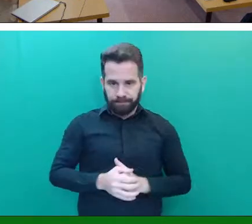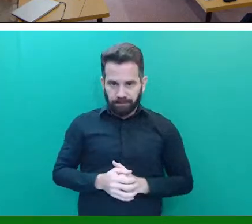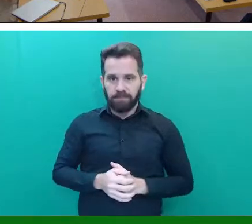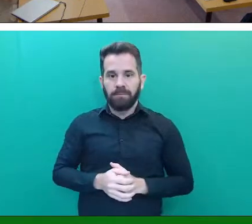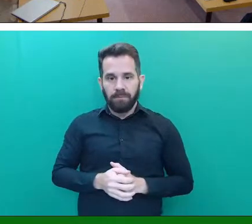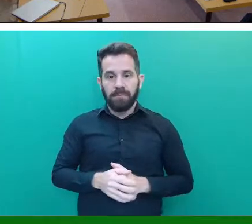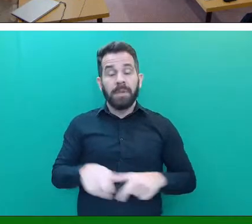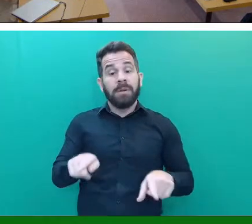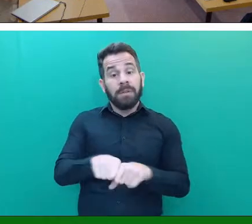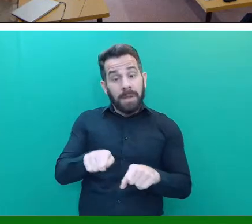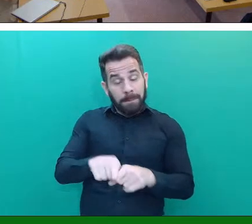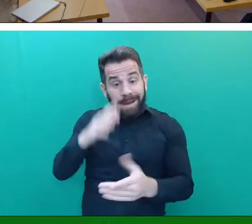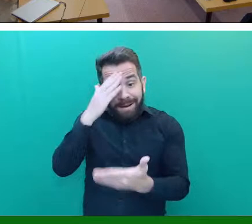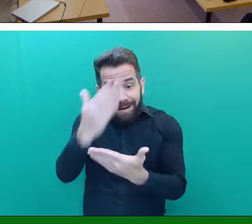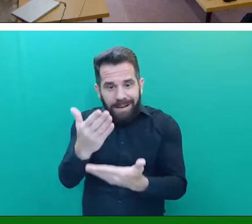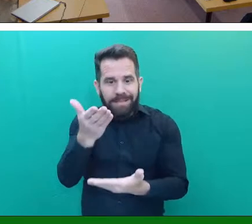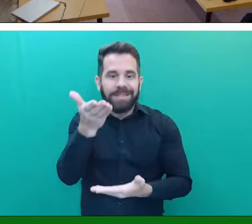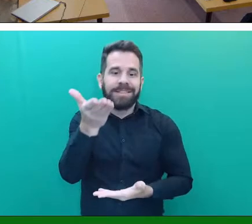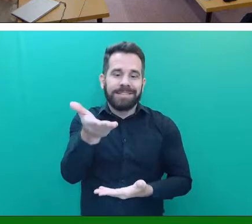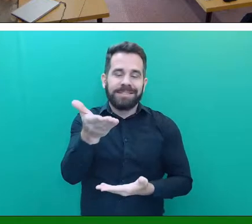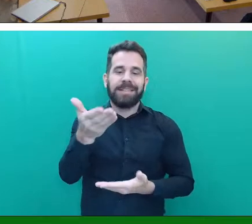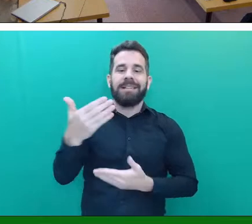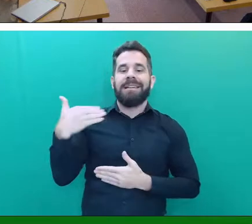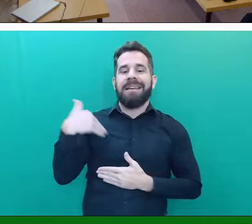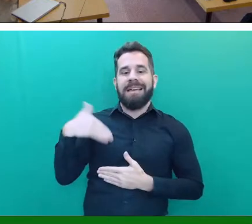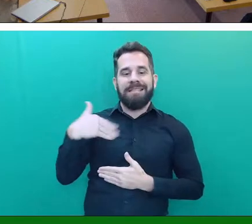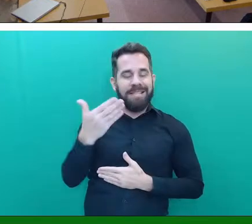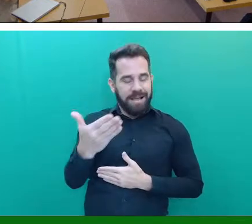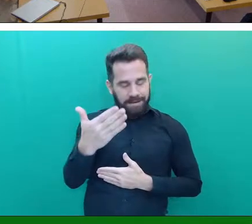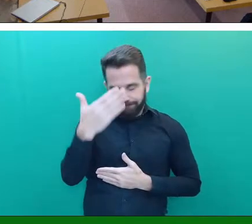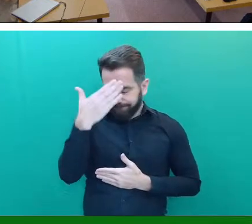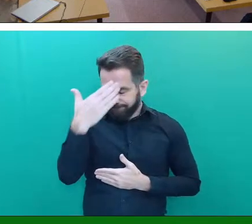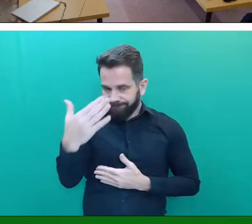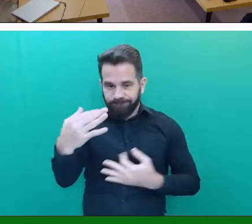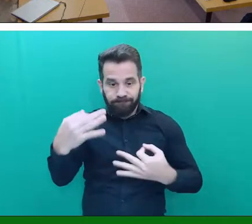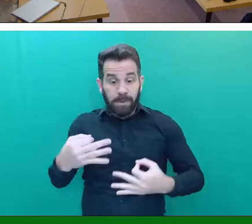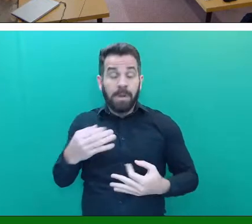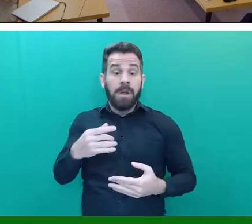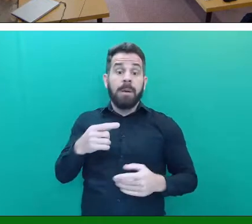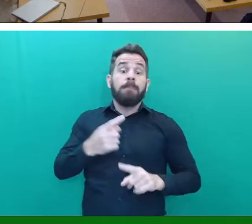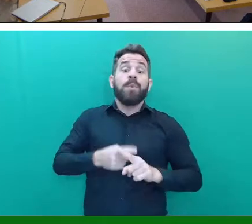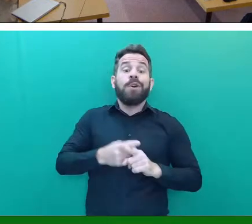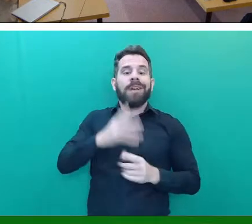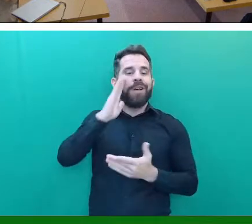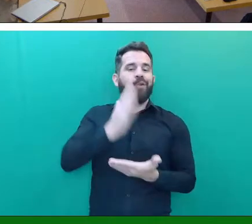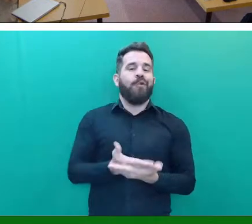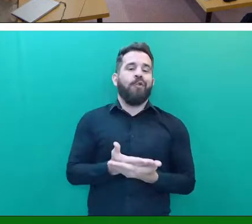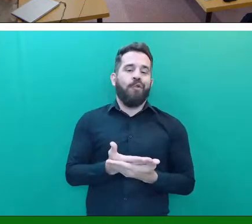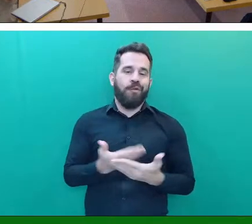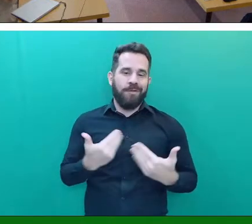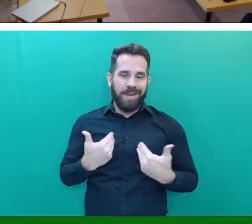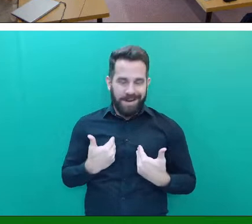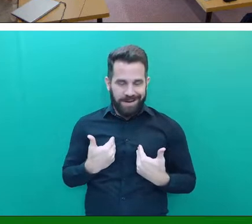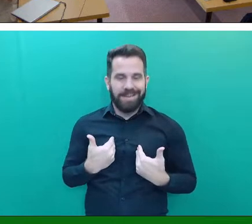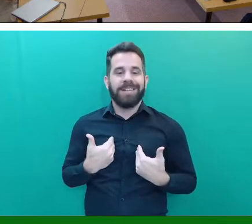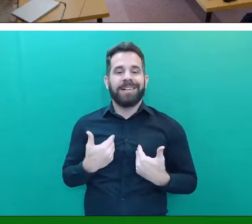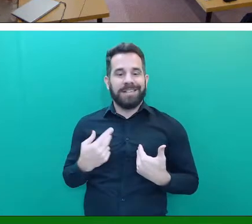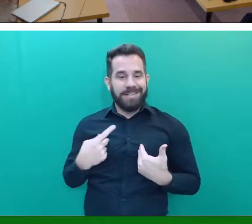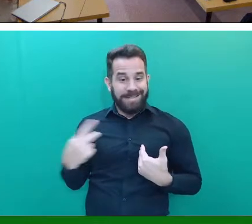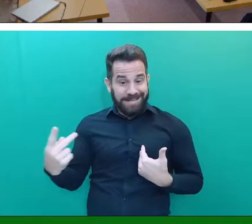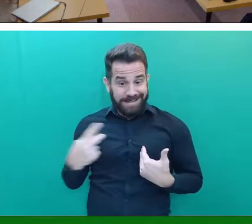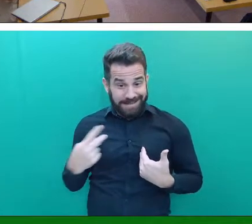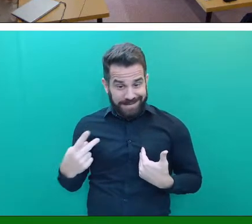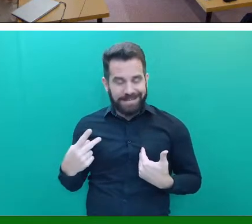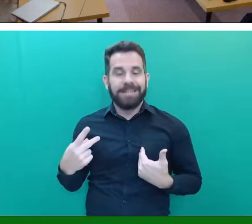você, Renata, pela confiança que você depositou em nós, pela pela oportunidade